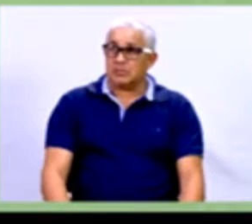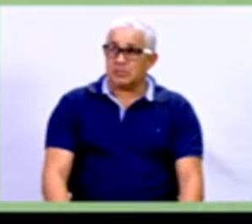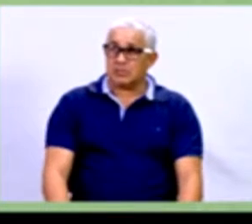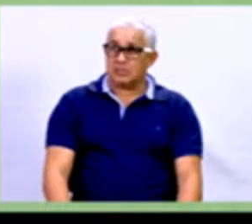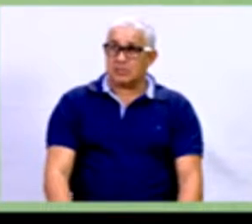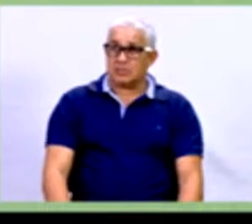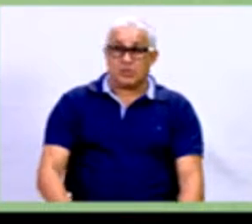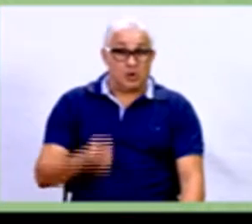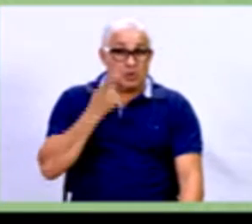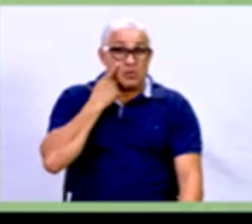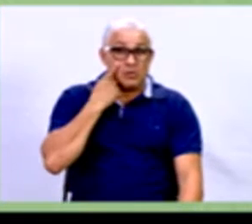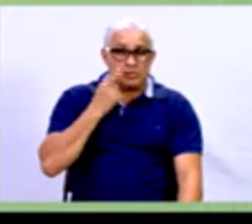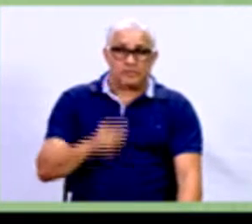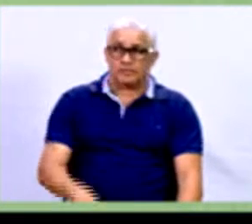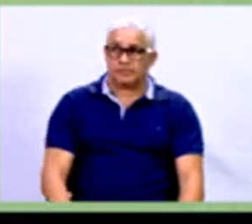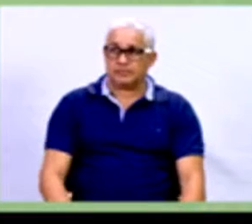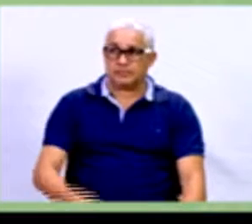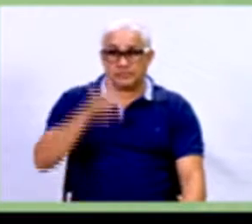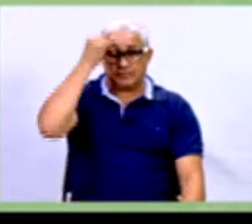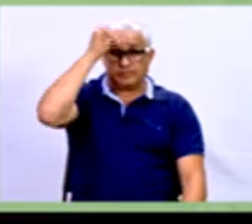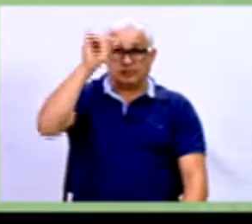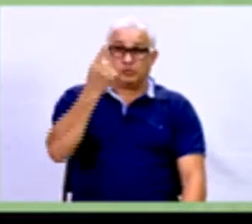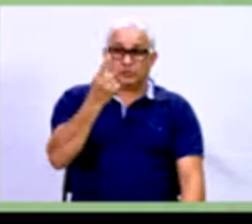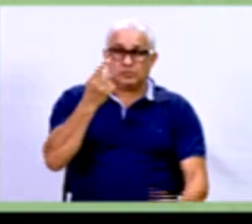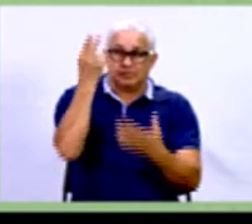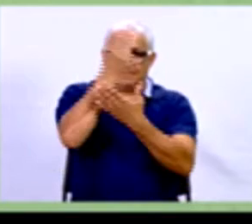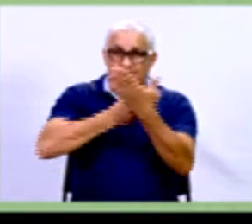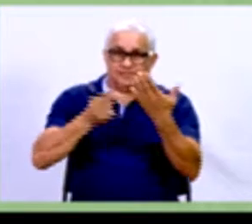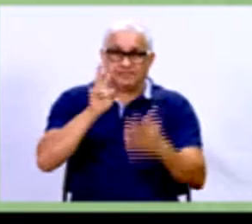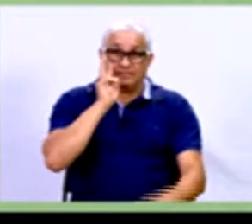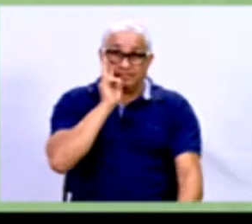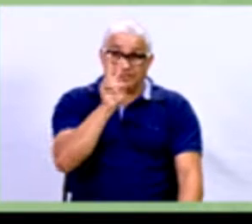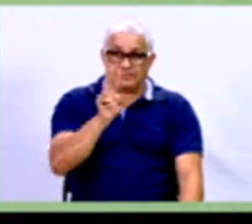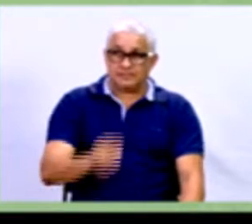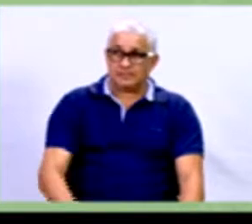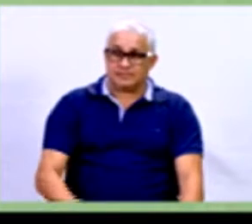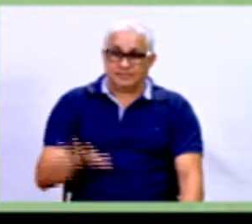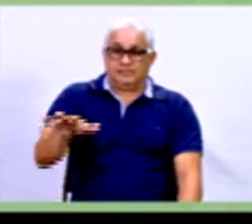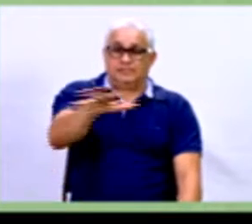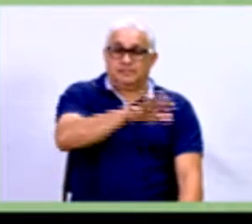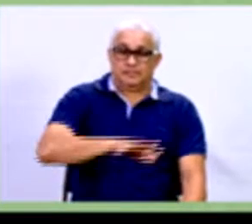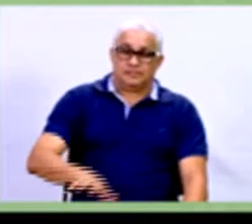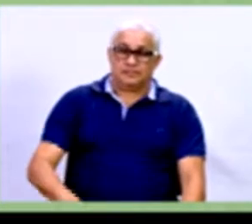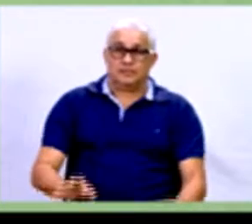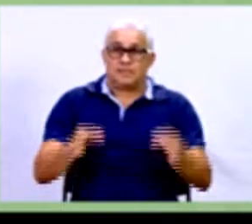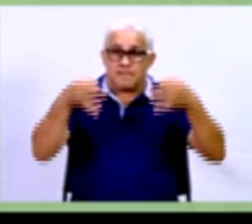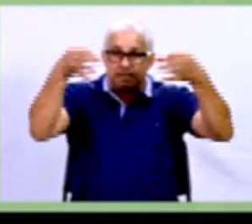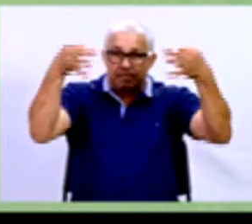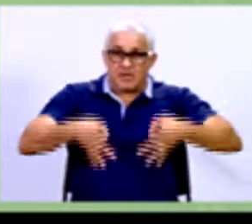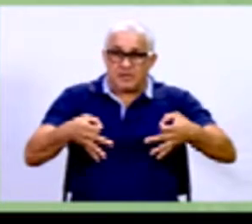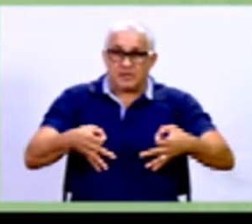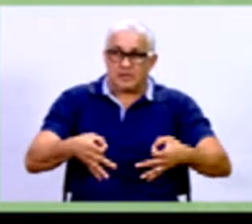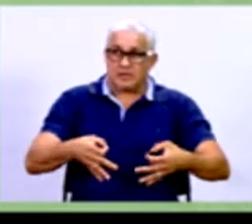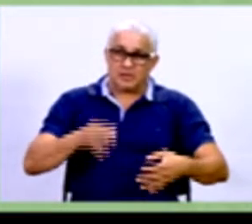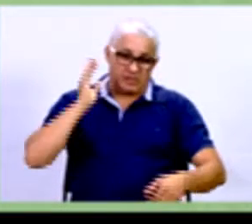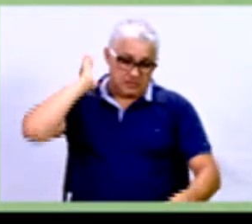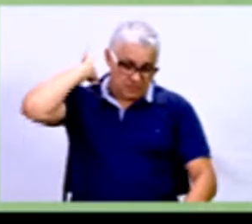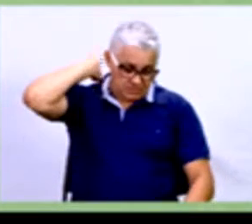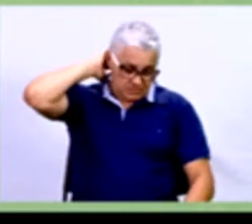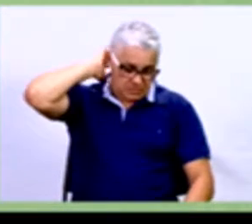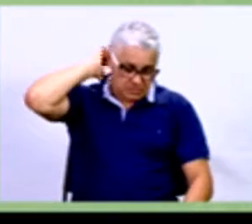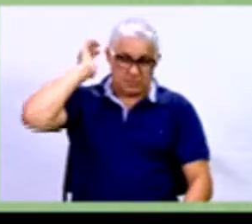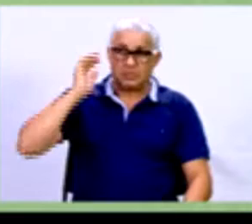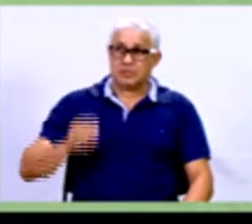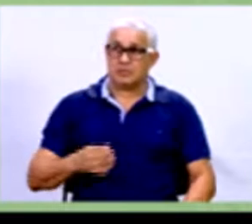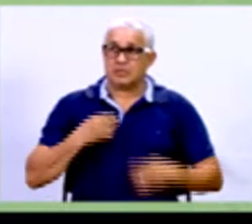Olha só aqui, uma das prevenções, uma coisa interessante é que o ambiente de trabalho ideal. Observa que a cabeça desse